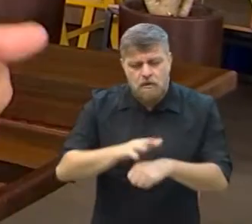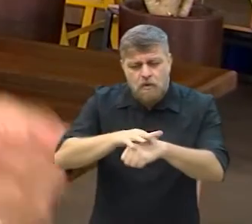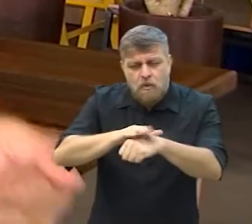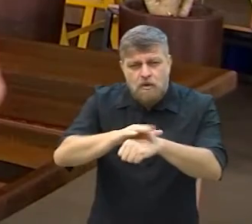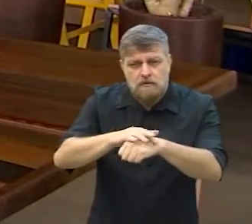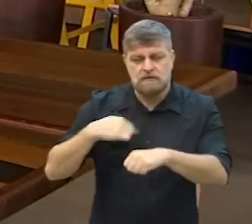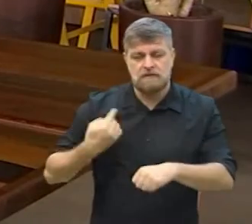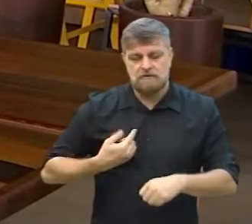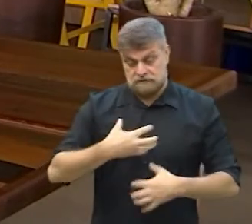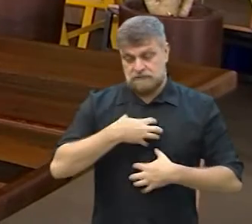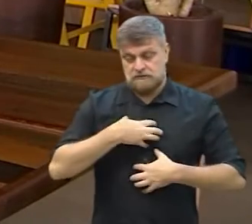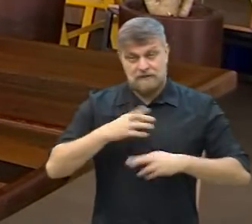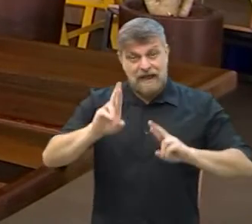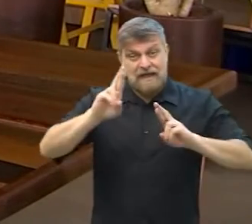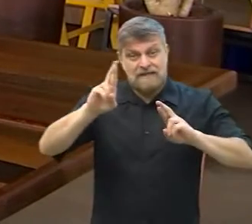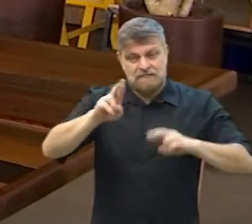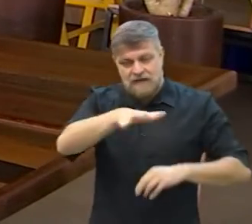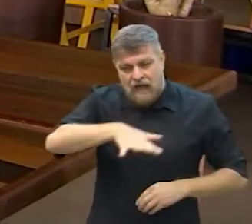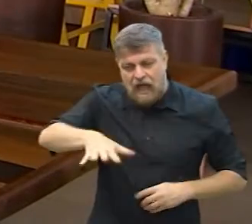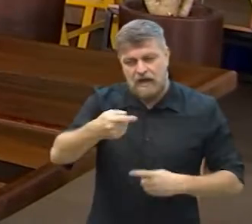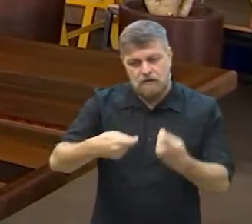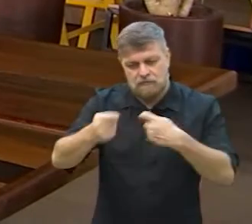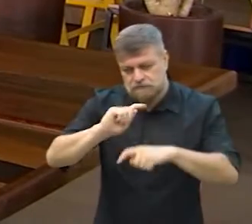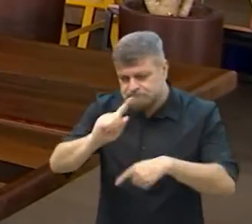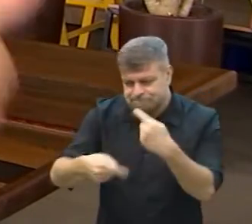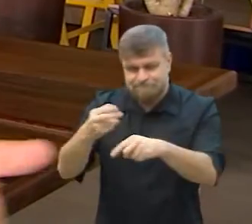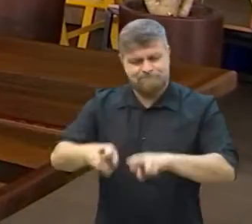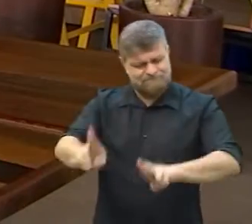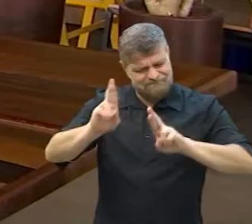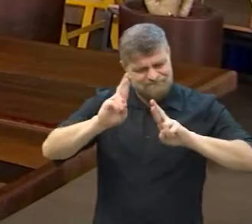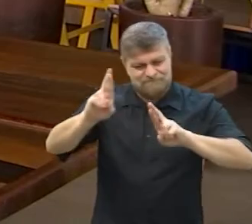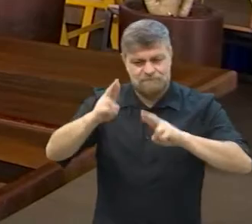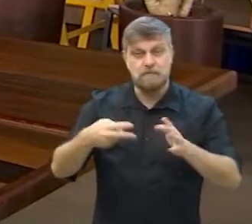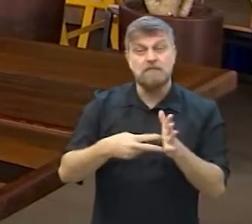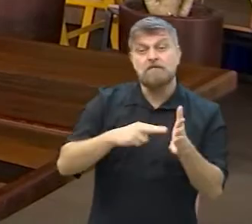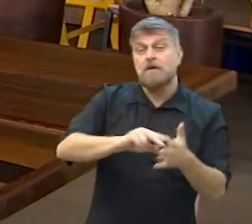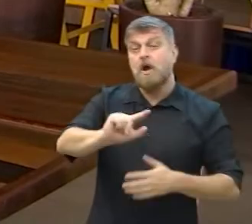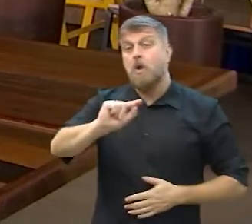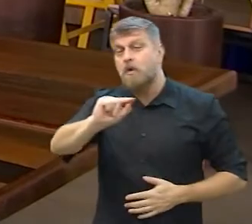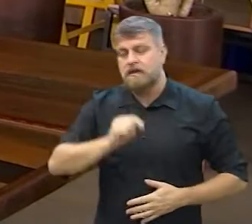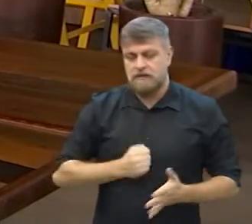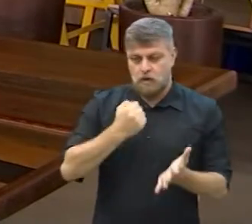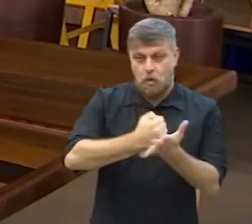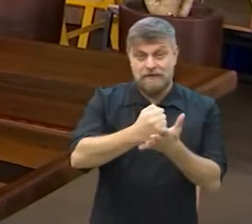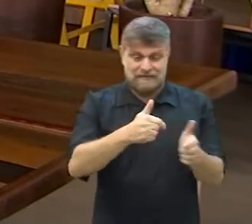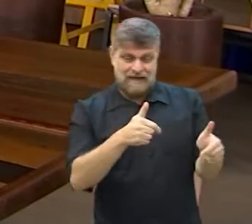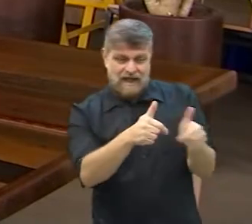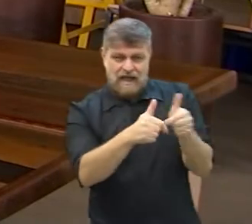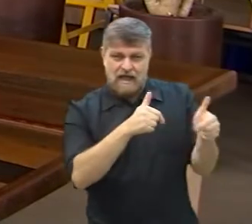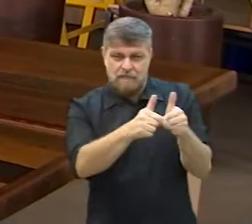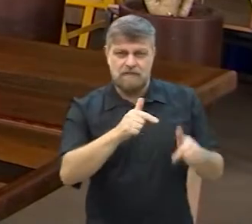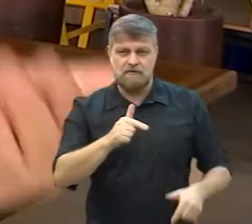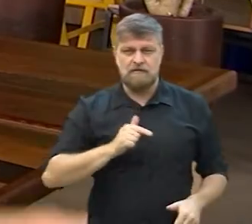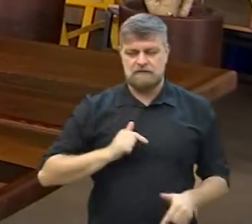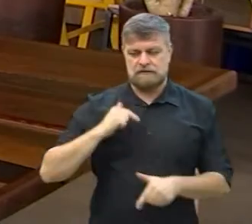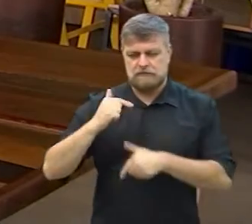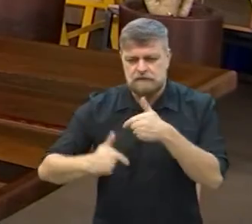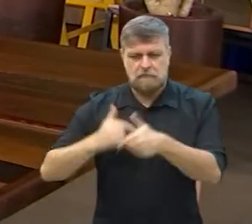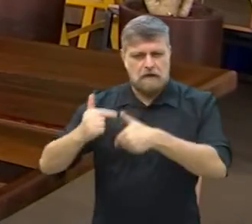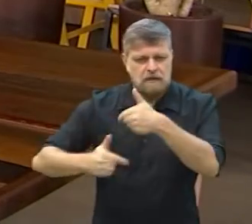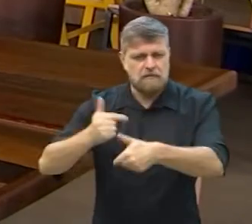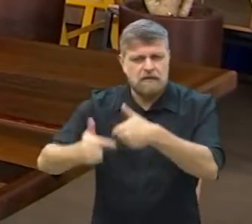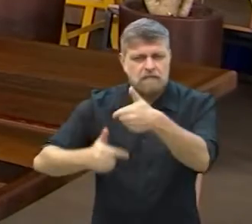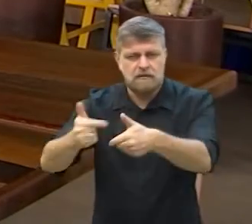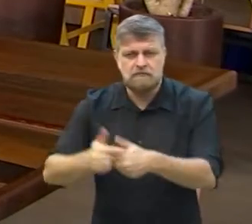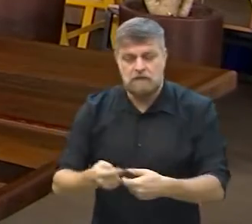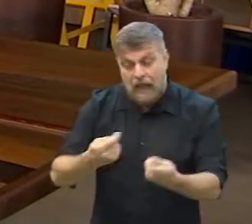leves. Isso tudo traz esperança para o nosso comércio. E esperança significa emprego, significa aumento de